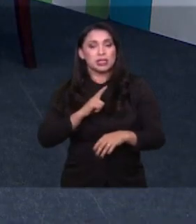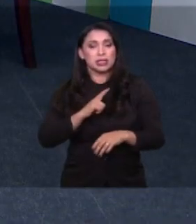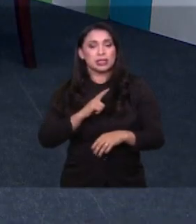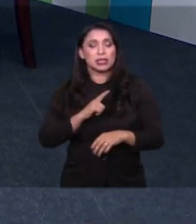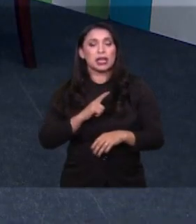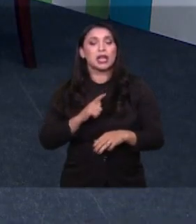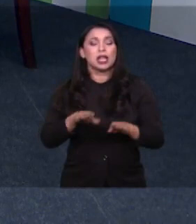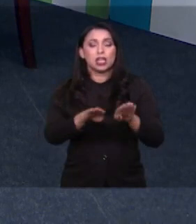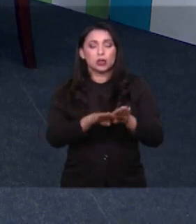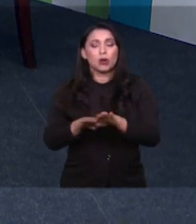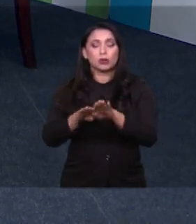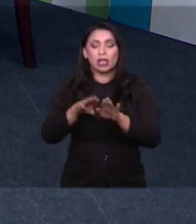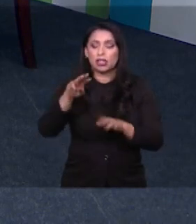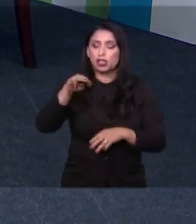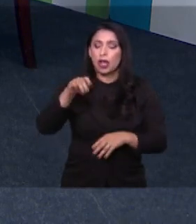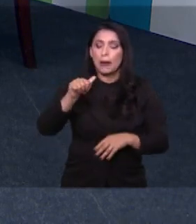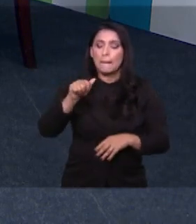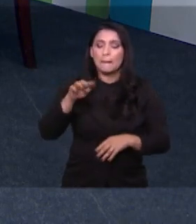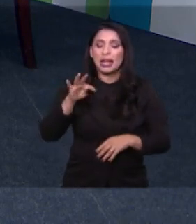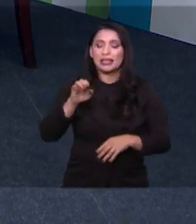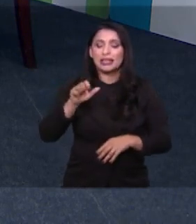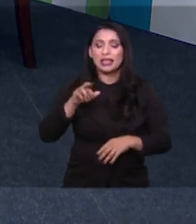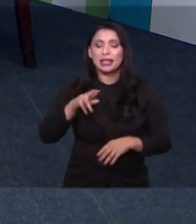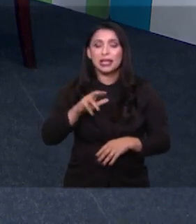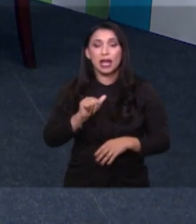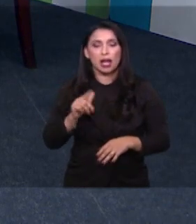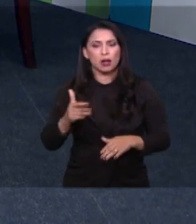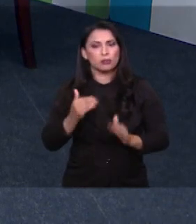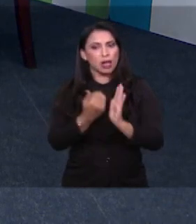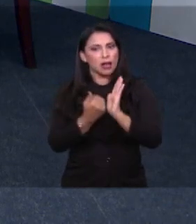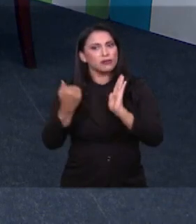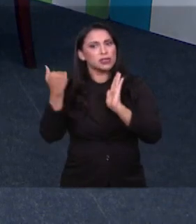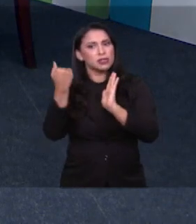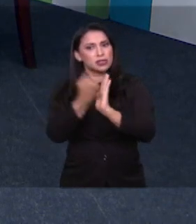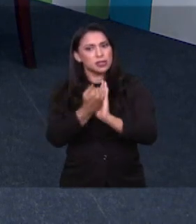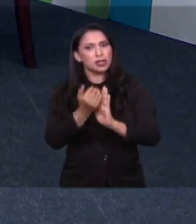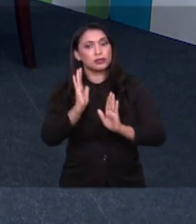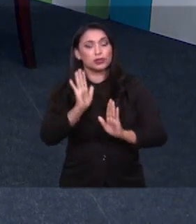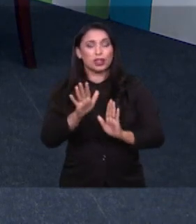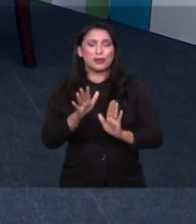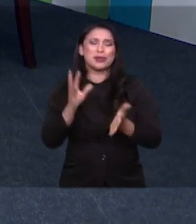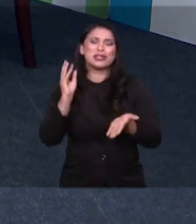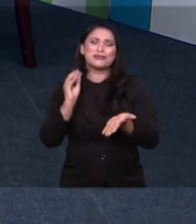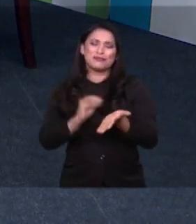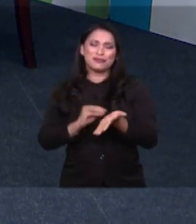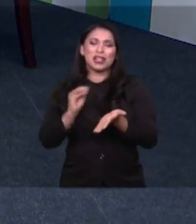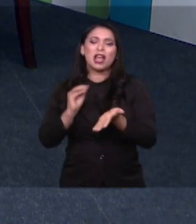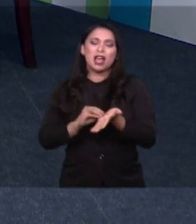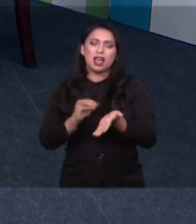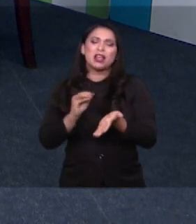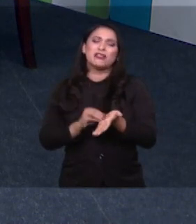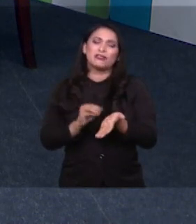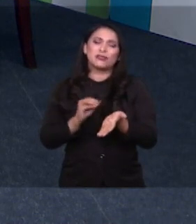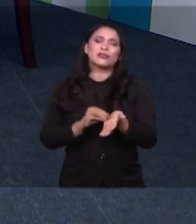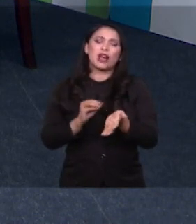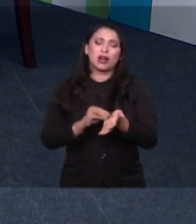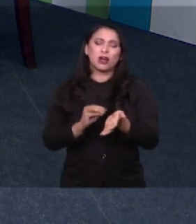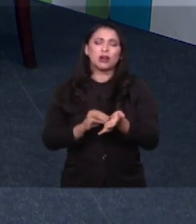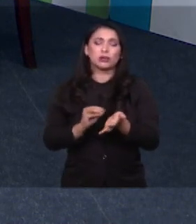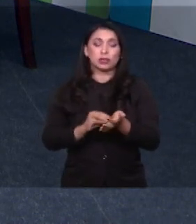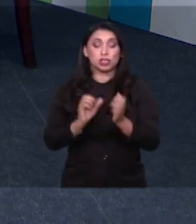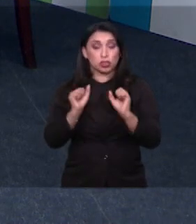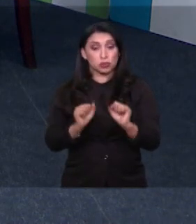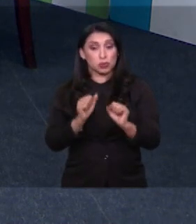igualdade material. Estamos avançando, só que basta muitas coisas para fazer, mas a gente pode